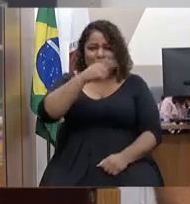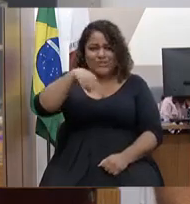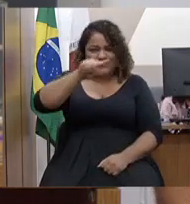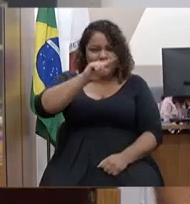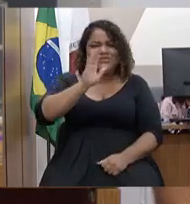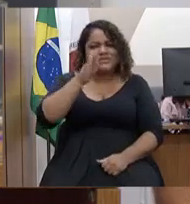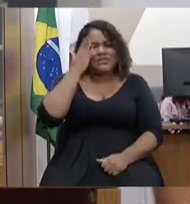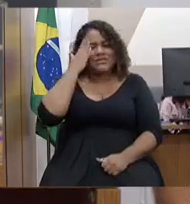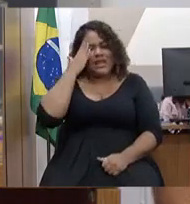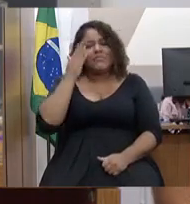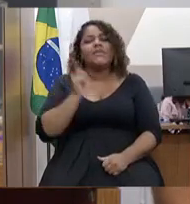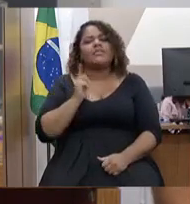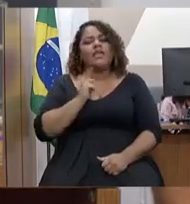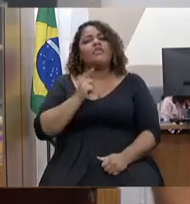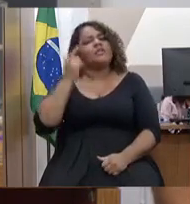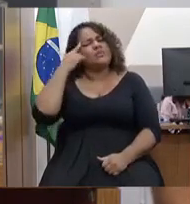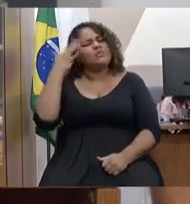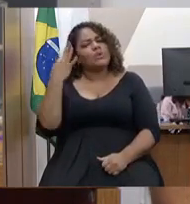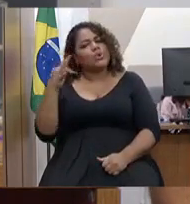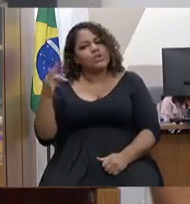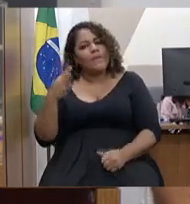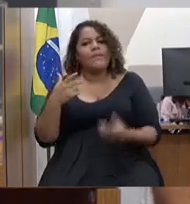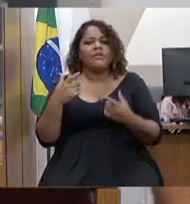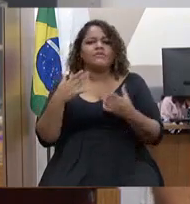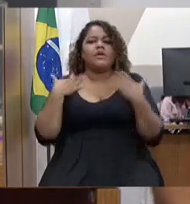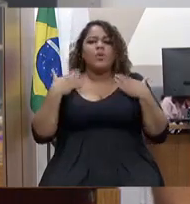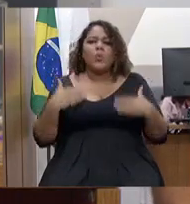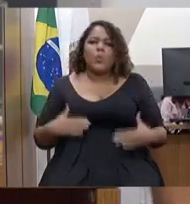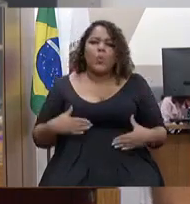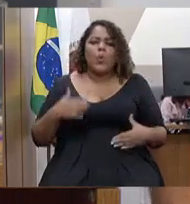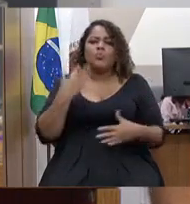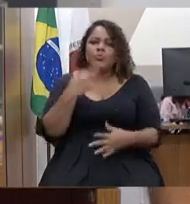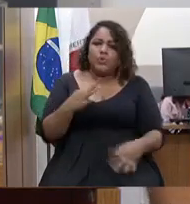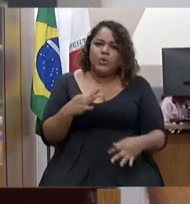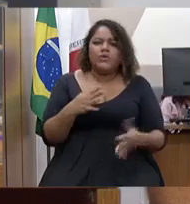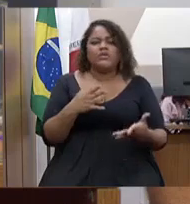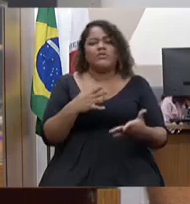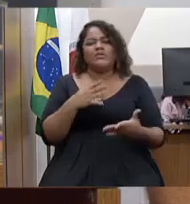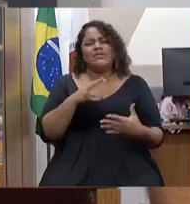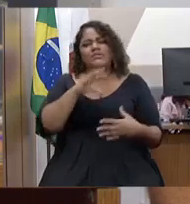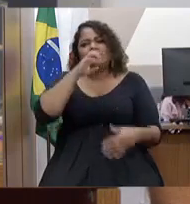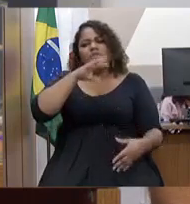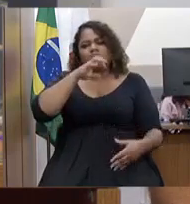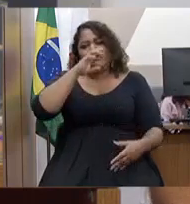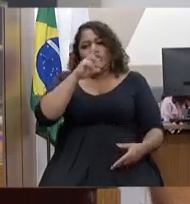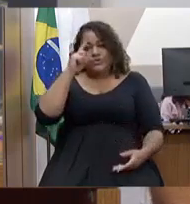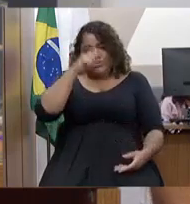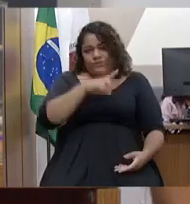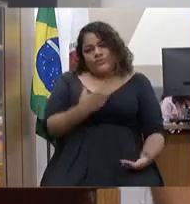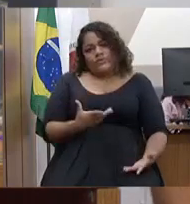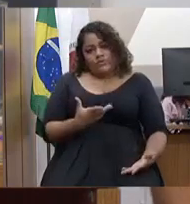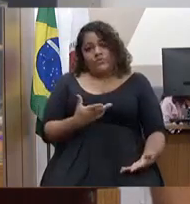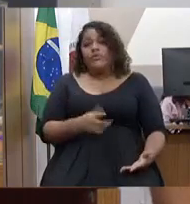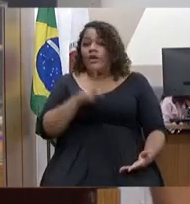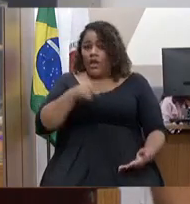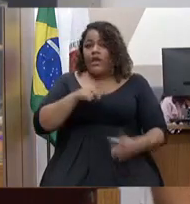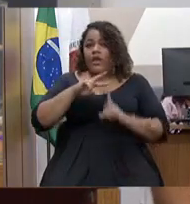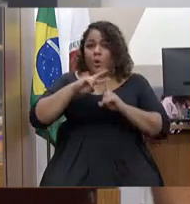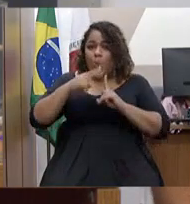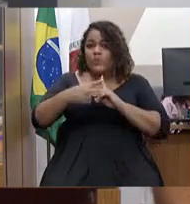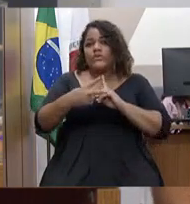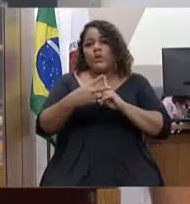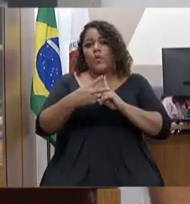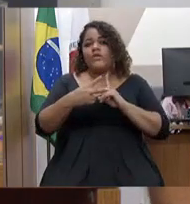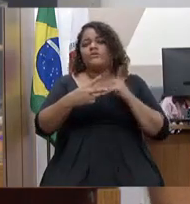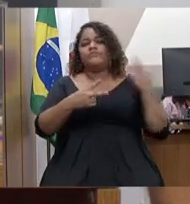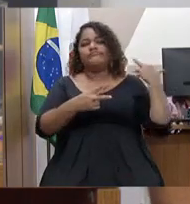uma dor de cabeça que ainda tem uma dor no corpo que ainda sente uma falta de ar então ainda é consequência de